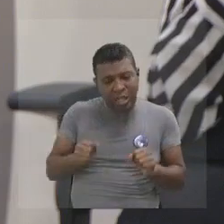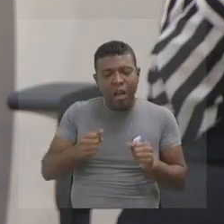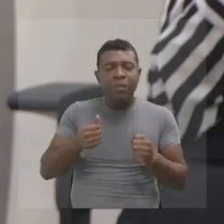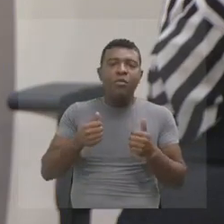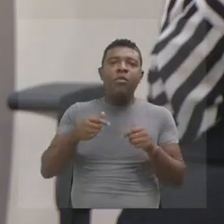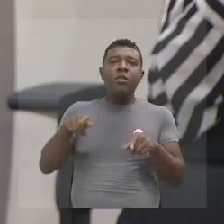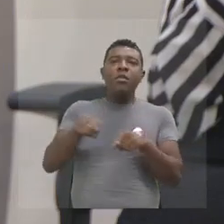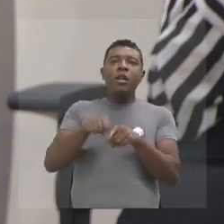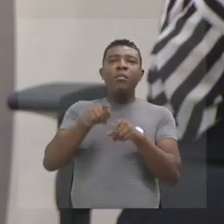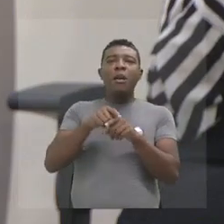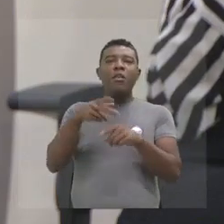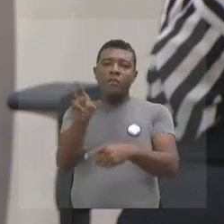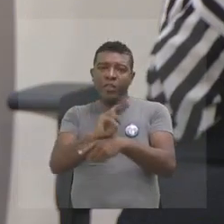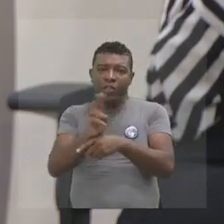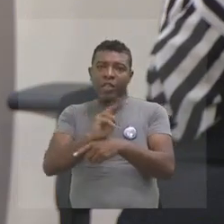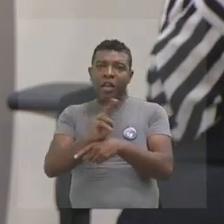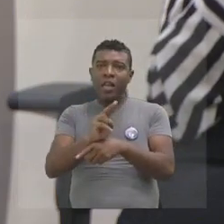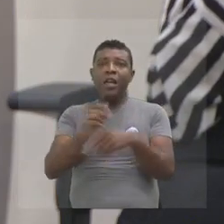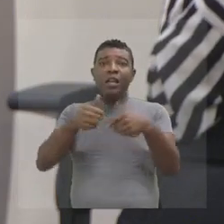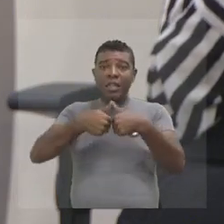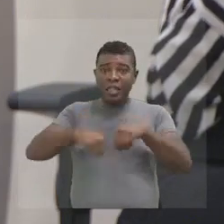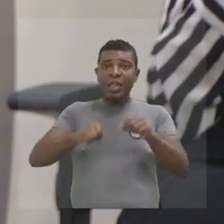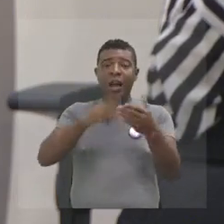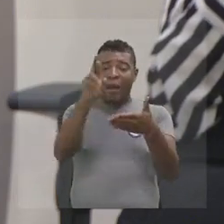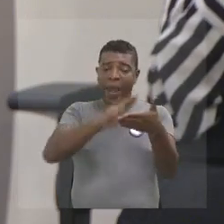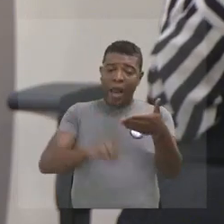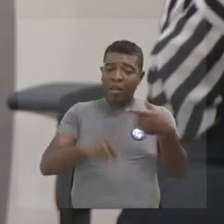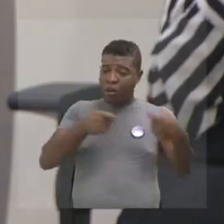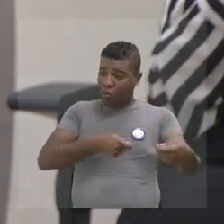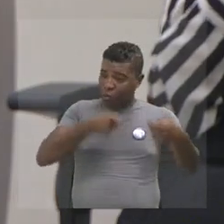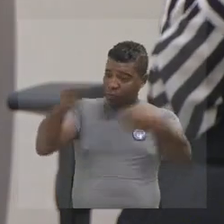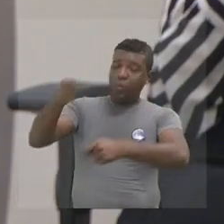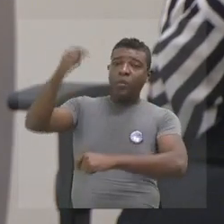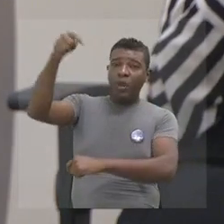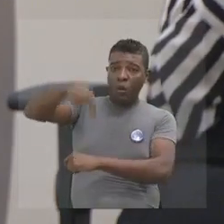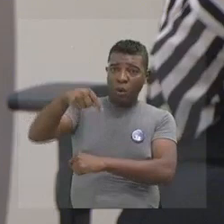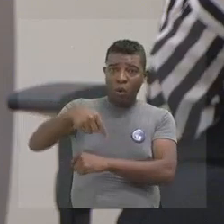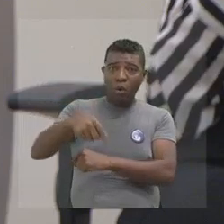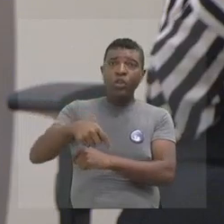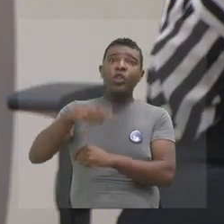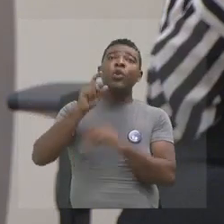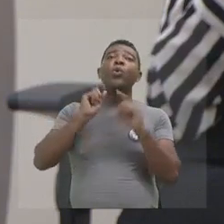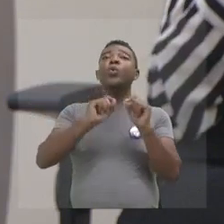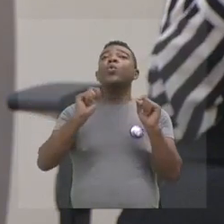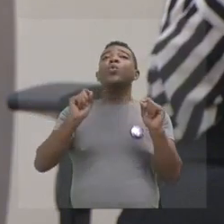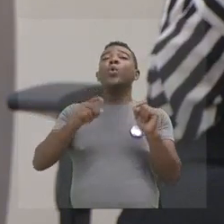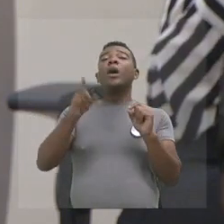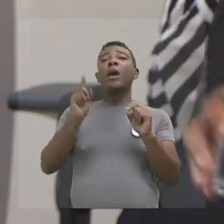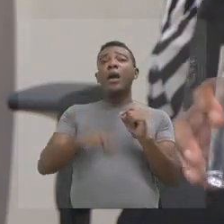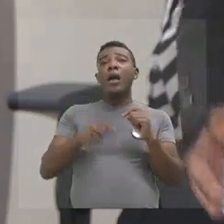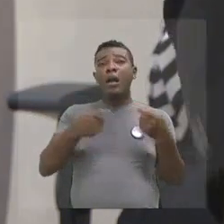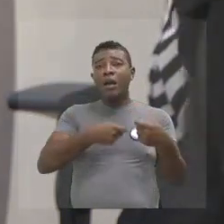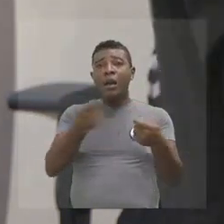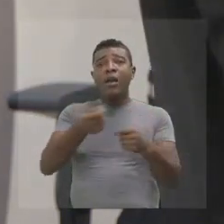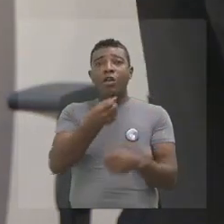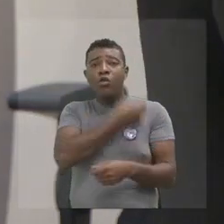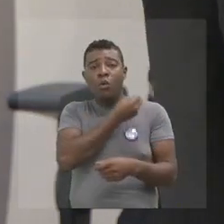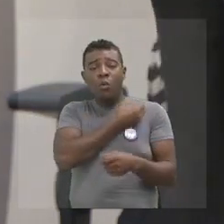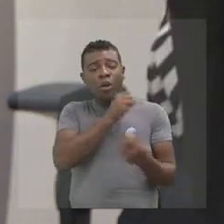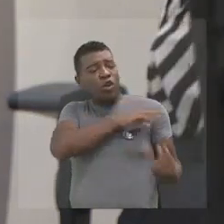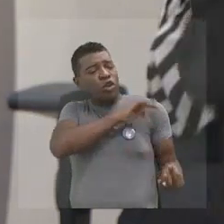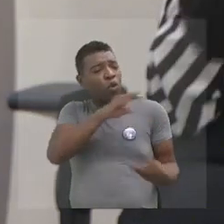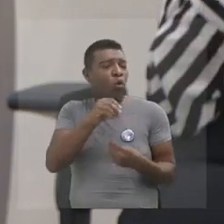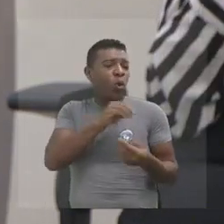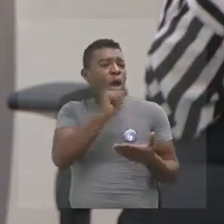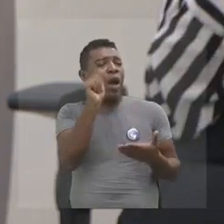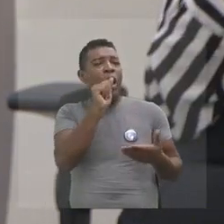que a senhora estão aqui no relatório que a gente entregou hoje de incremento da fiscalização numérica no estado de Minas Gerais em todas as atividades